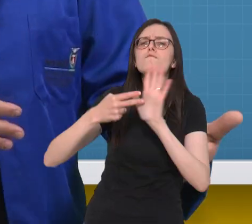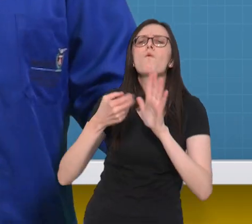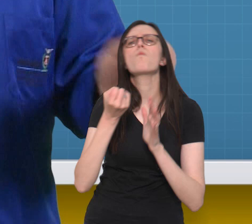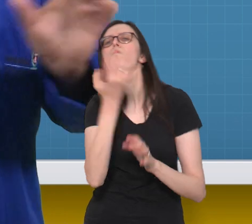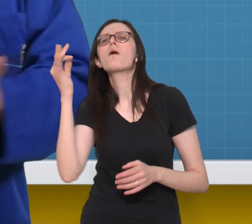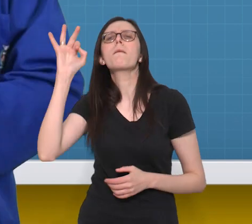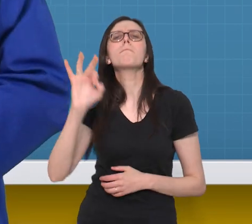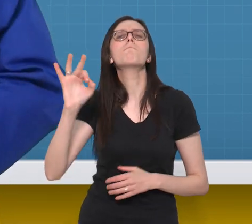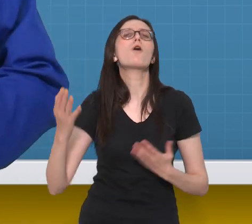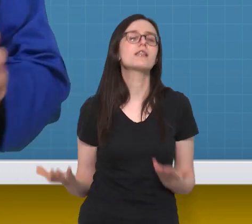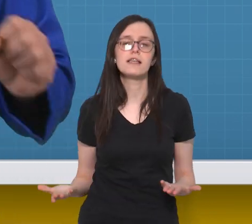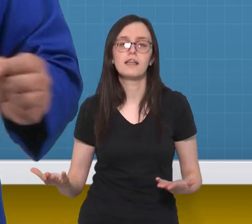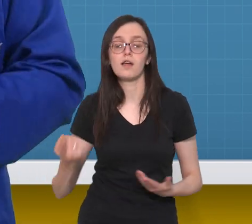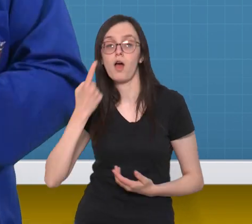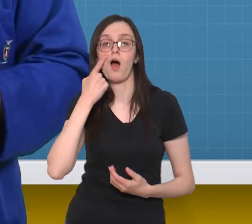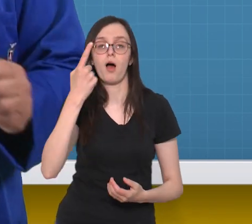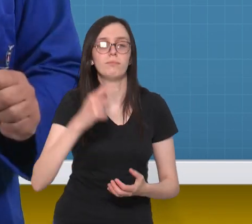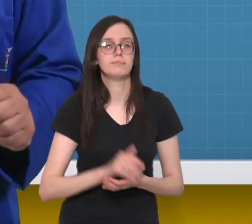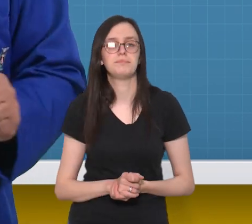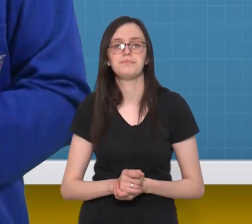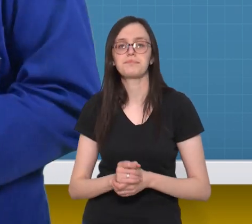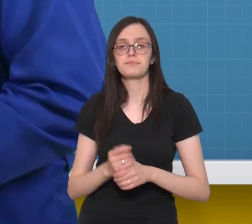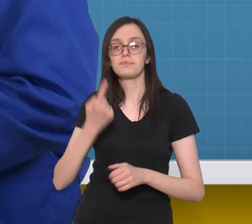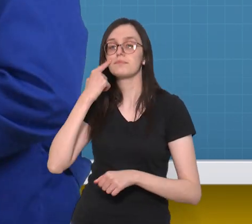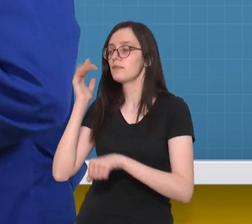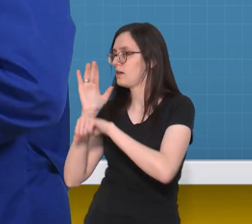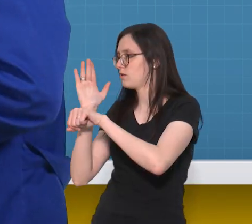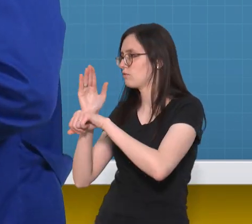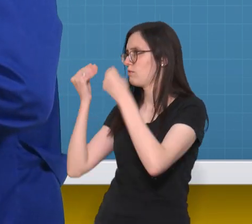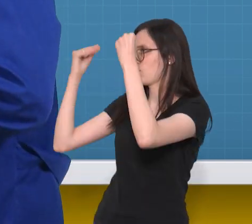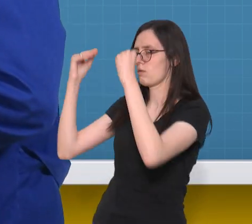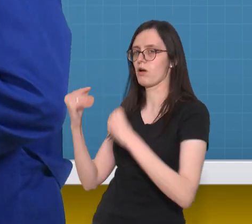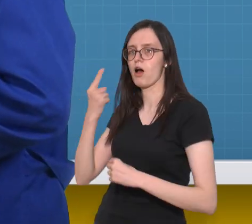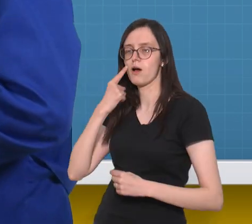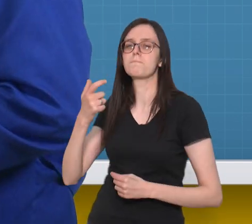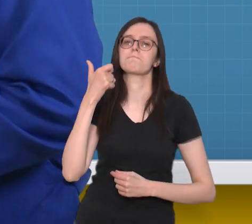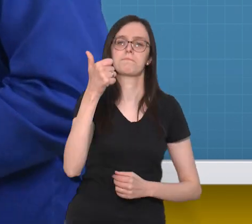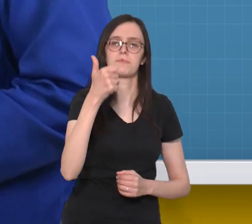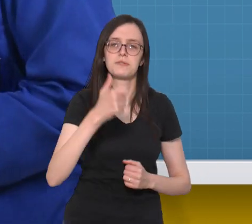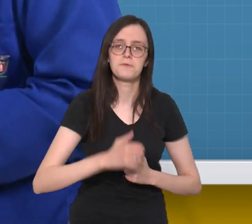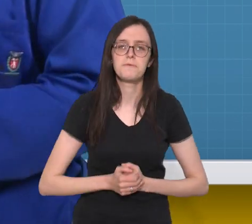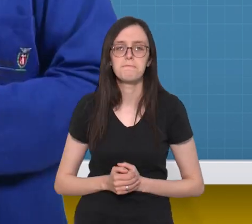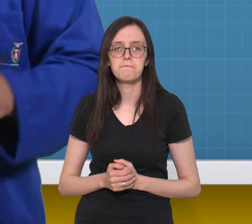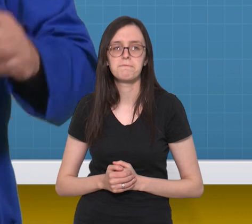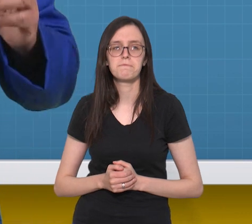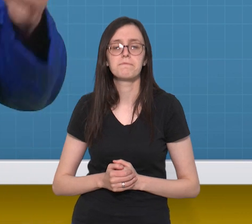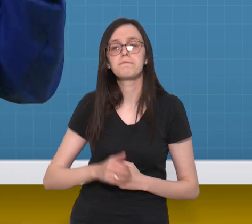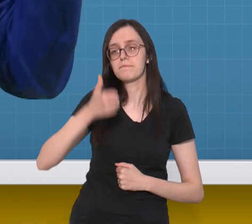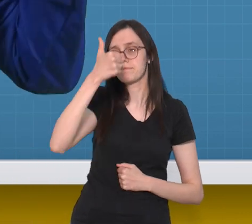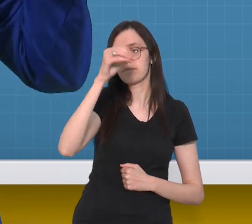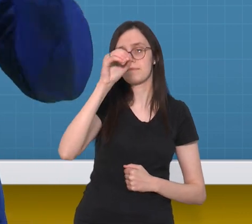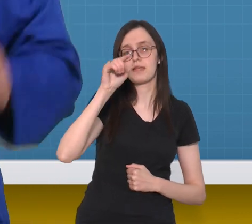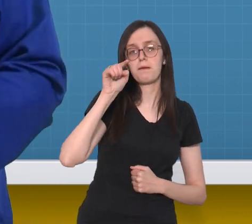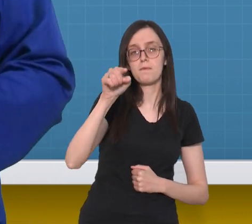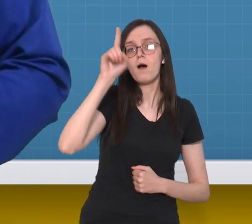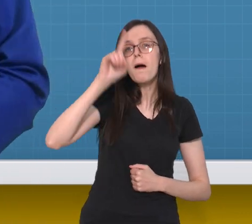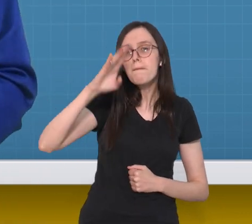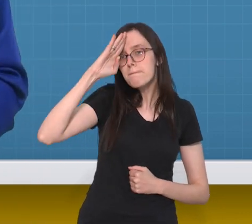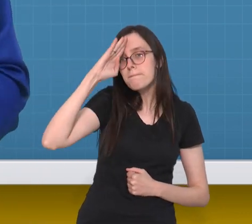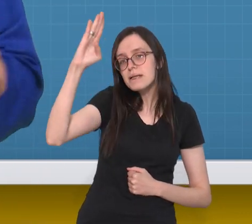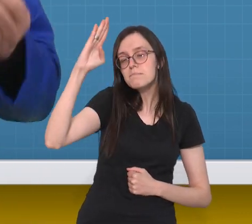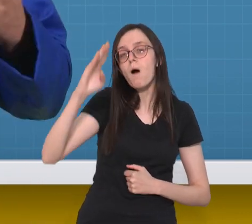10 iniciais? Então coloca lá, na coluna da esquerda. Vamos ajudar, senhor Giz? Coloca aí na coluna da esquerda. Isso. 10 mil é o nosso